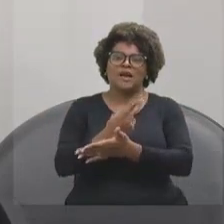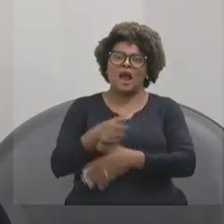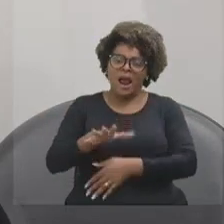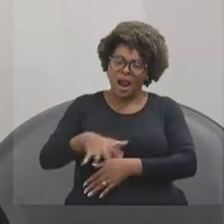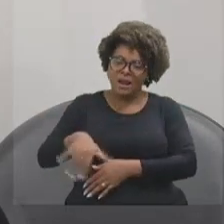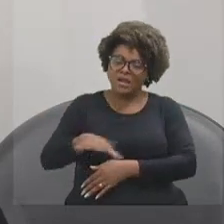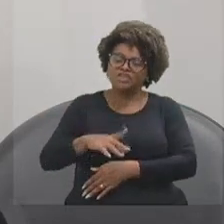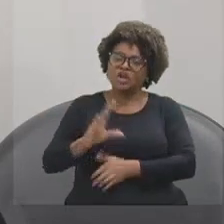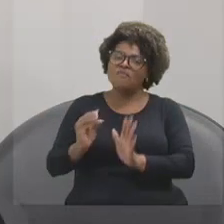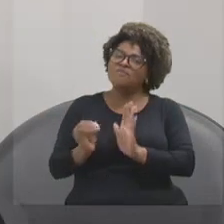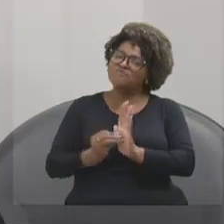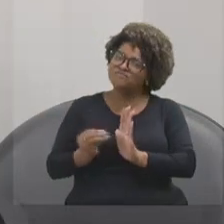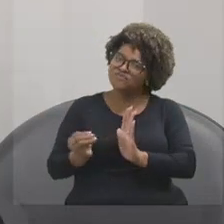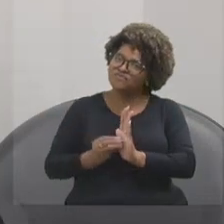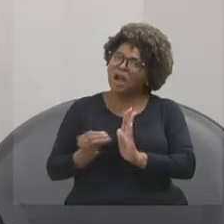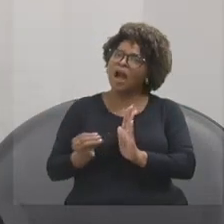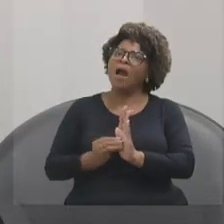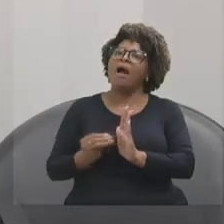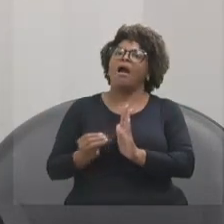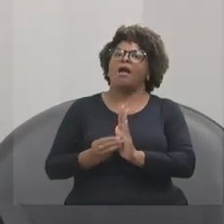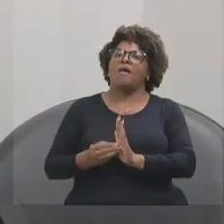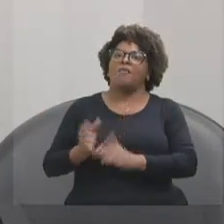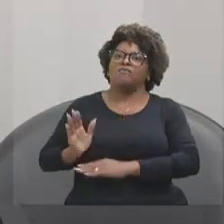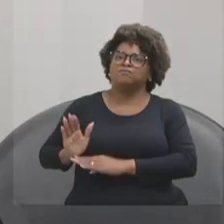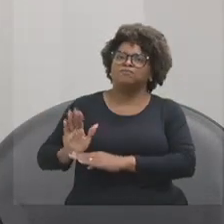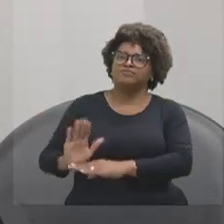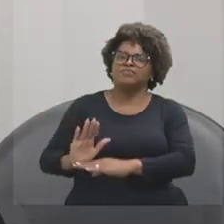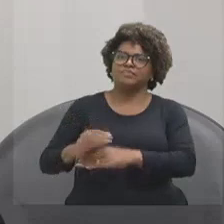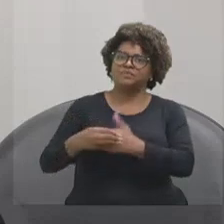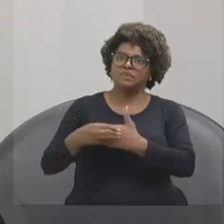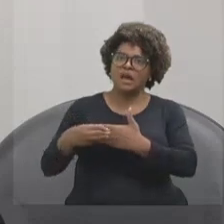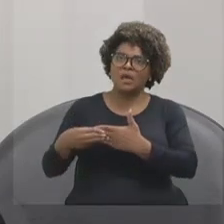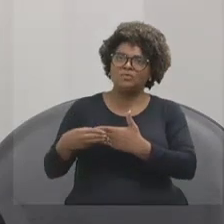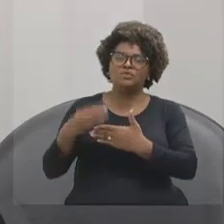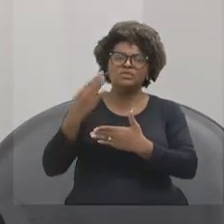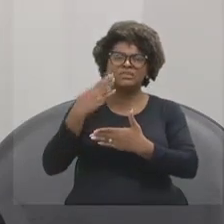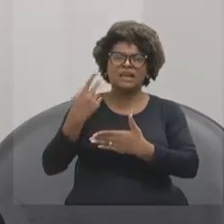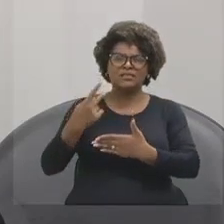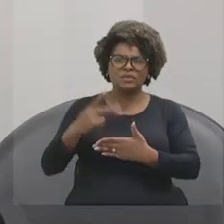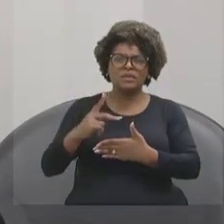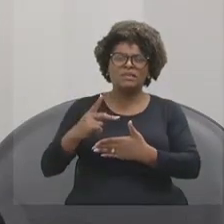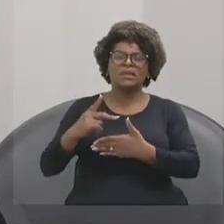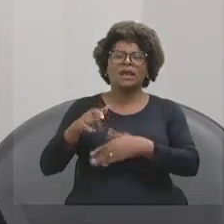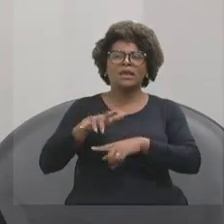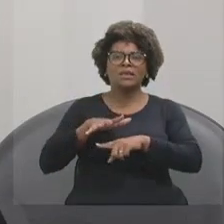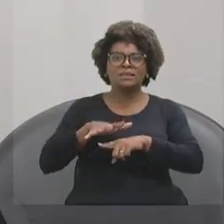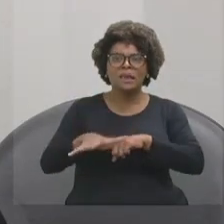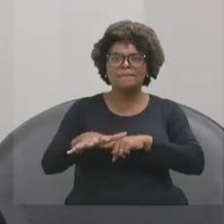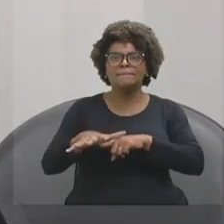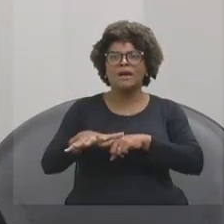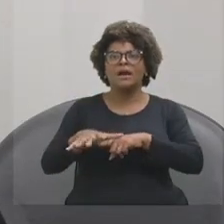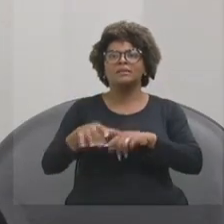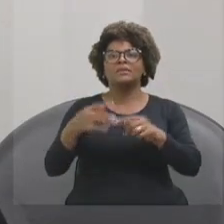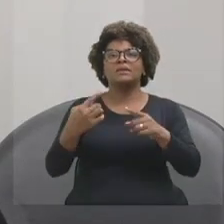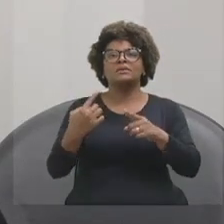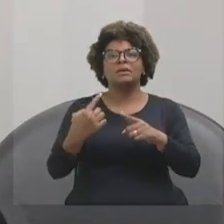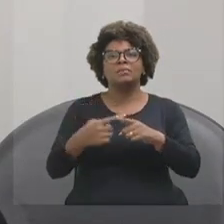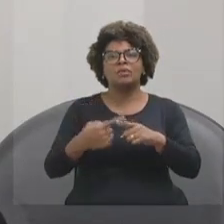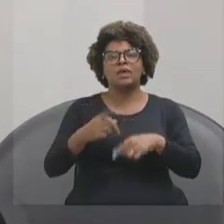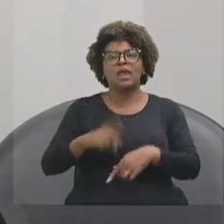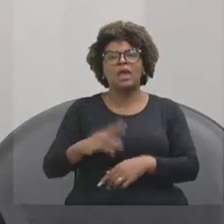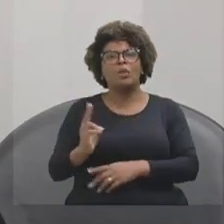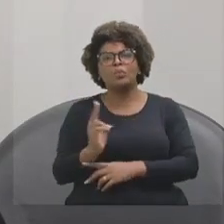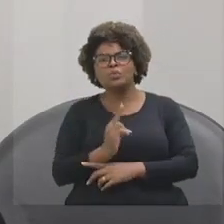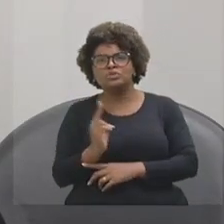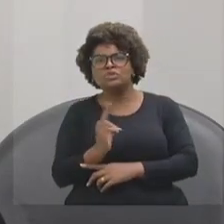na área da saúde Eu sei que você tem tido ali muitas demandas Especialmente na parte de rede de urgência né as portas